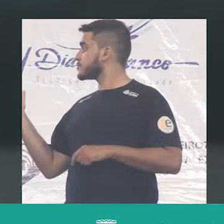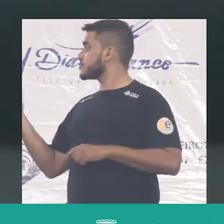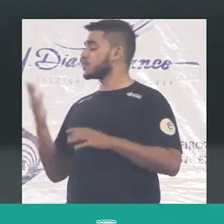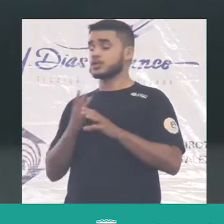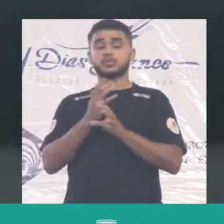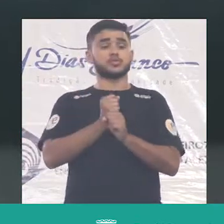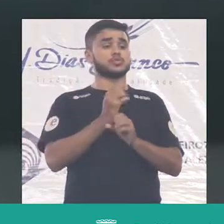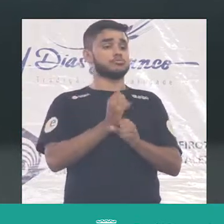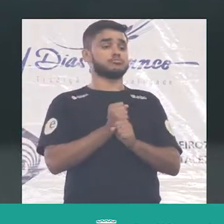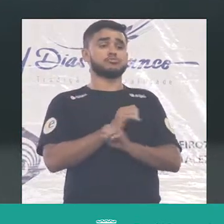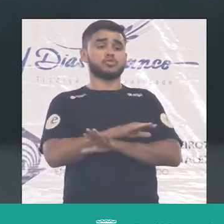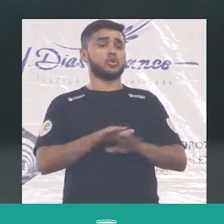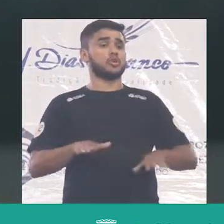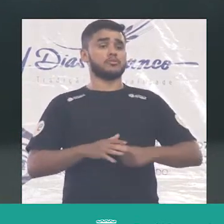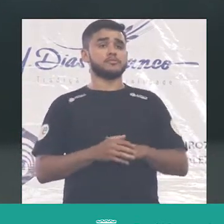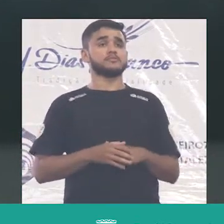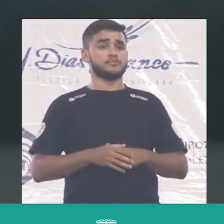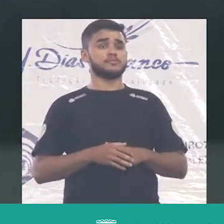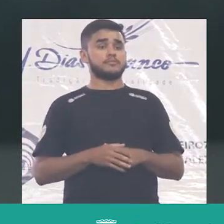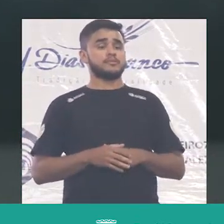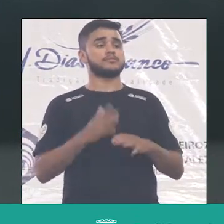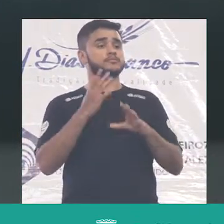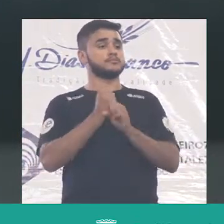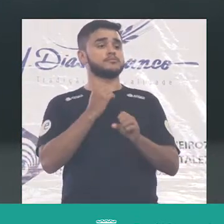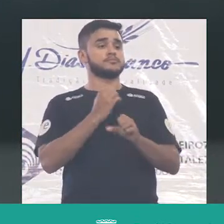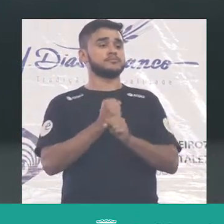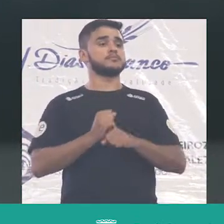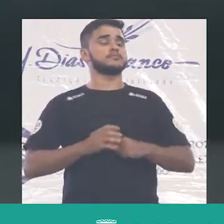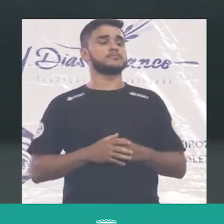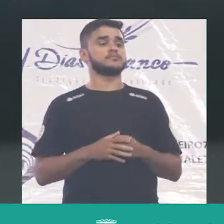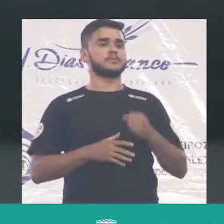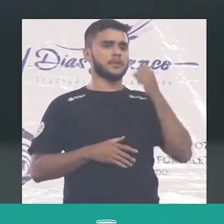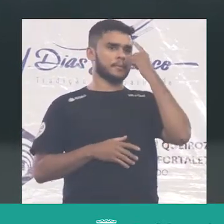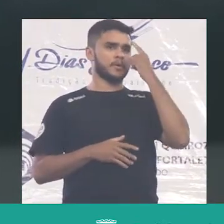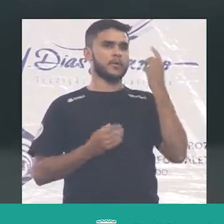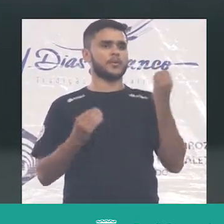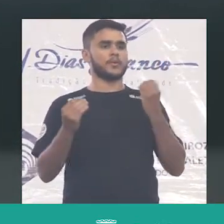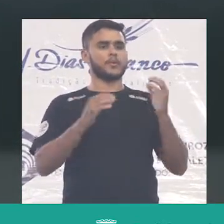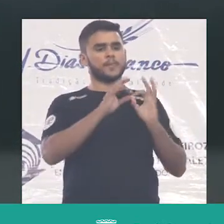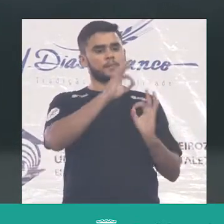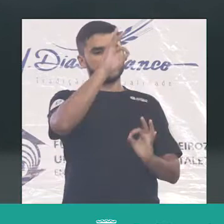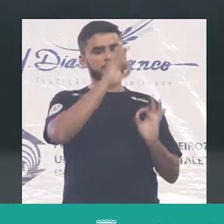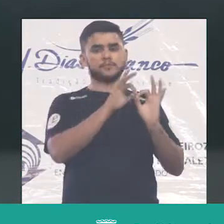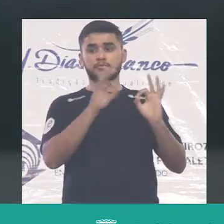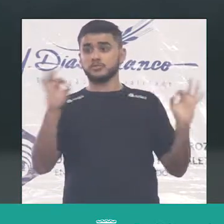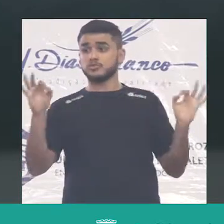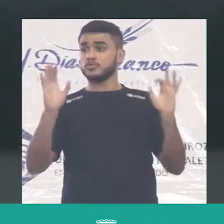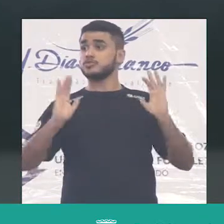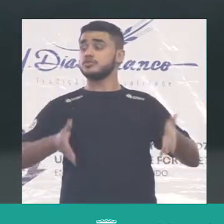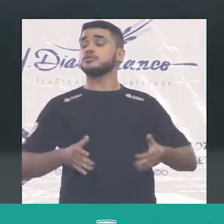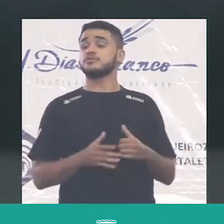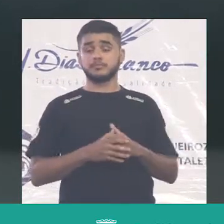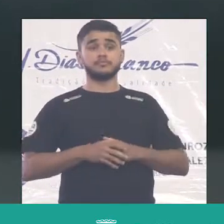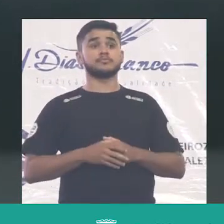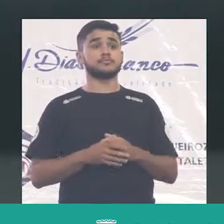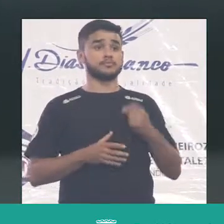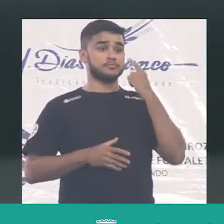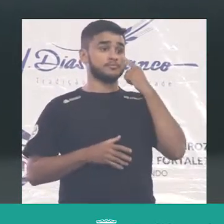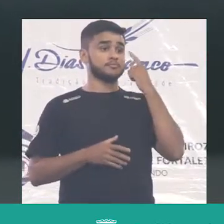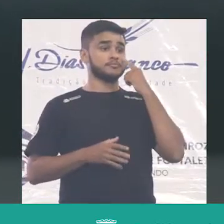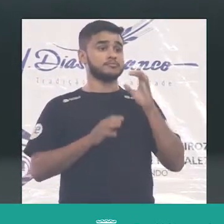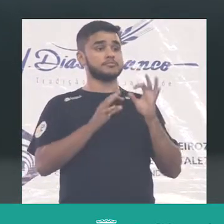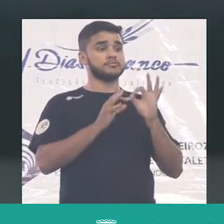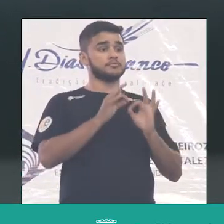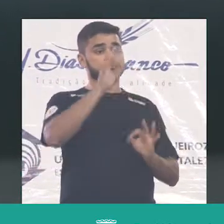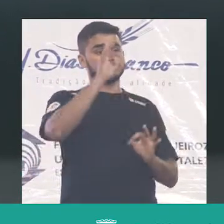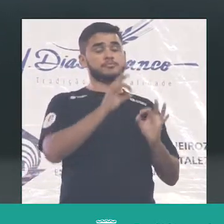conta. É só a parte de conta. A parte de geometria da questão foi antes, né? A parte de geometria